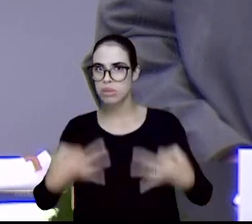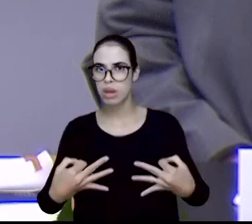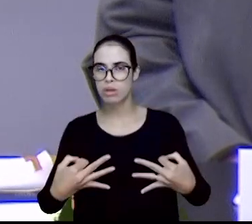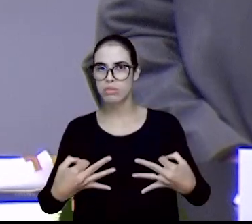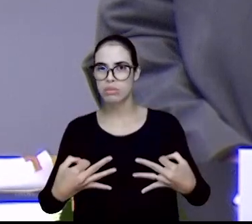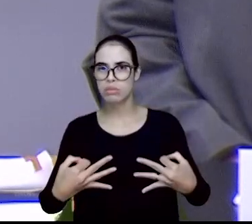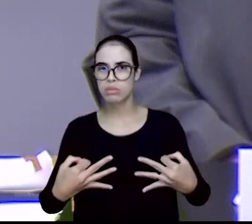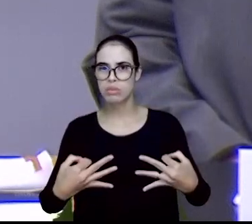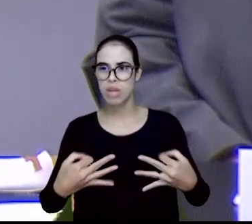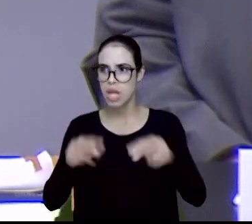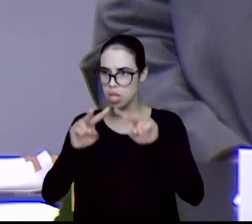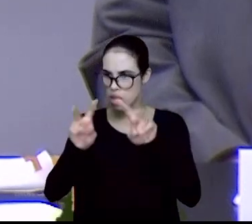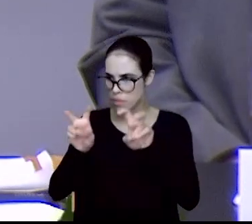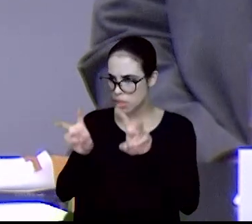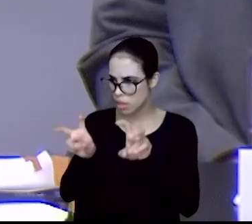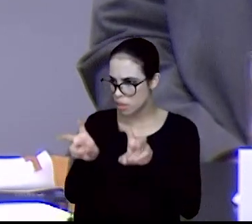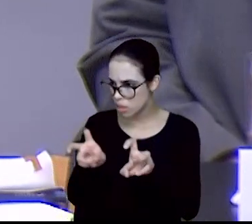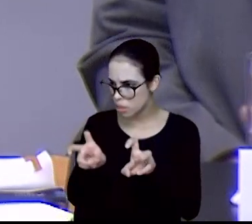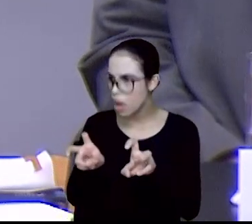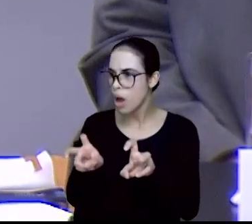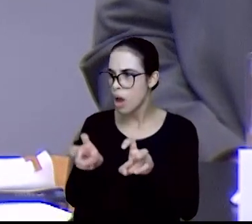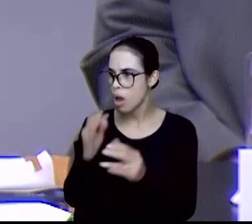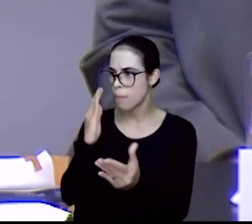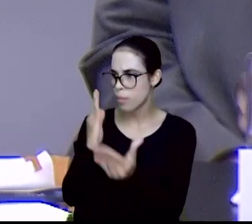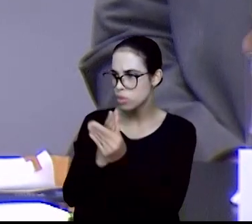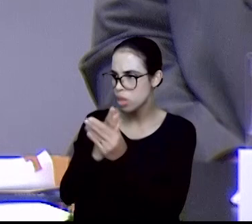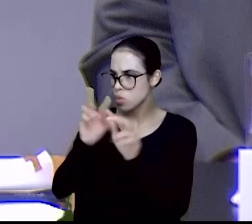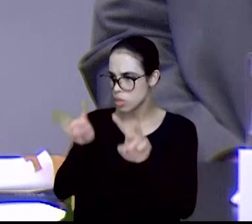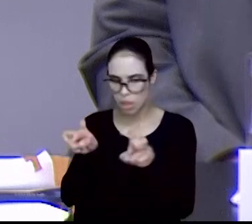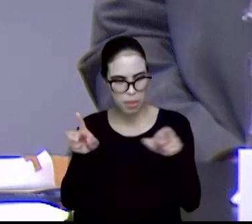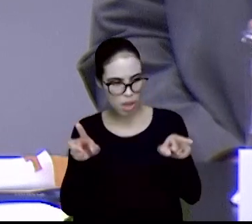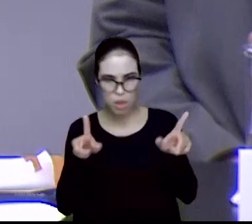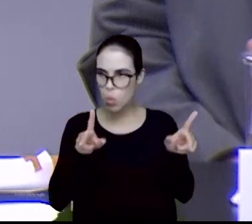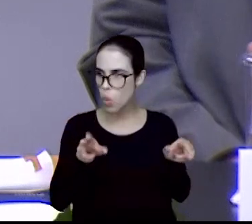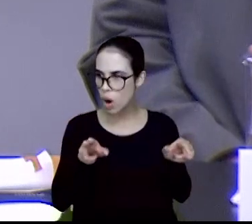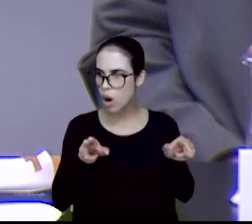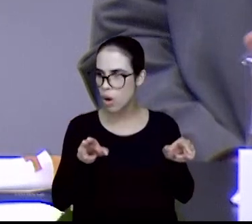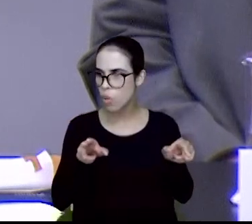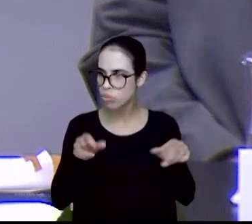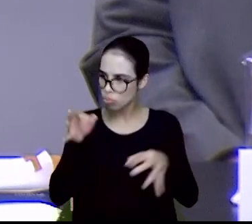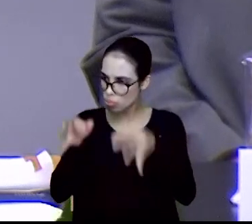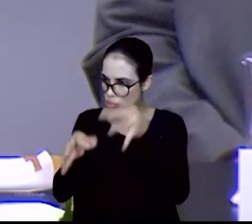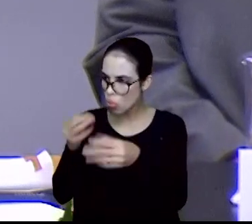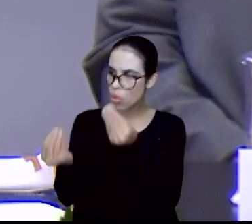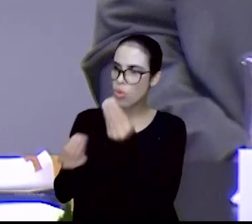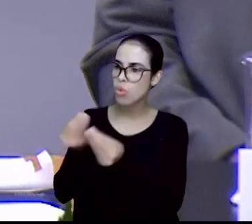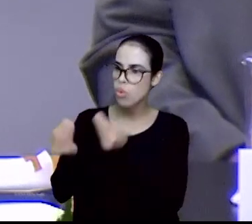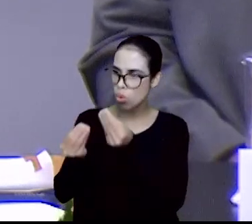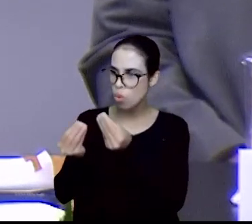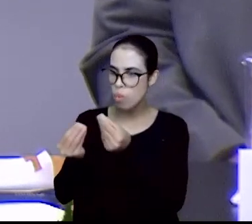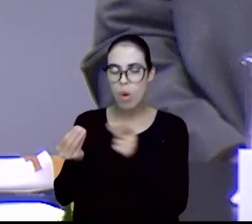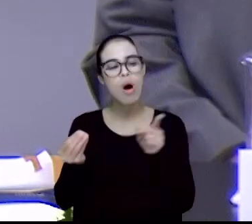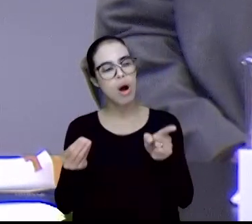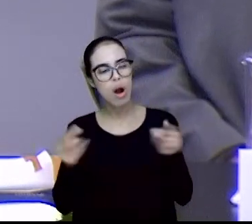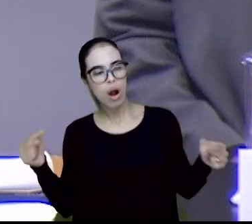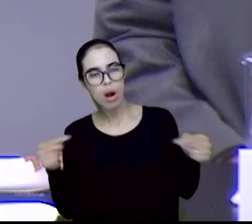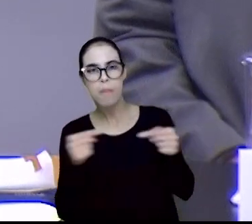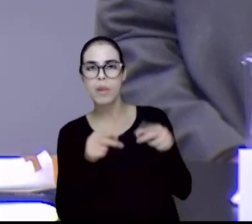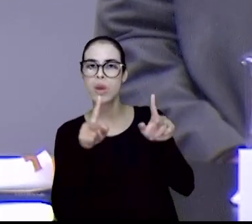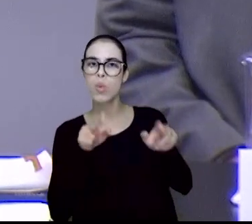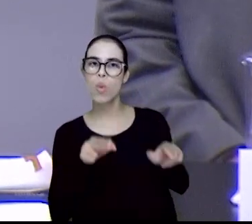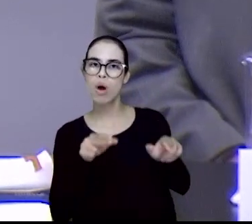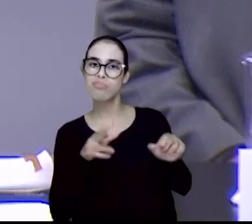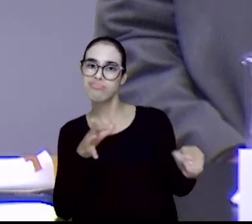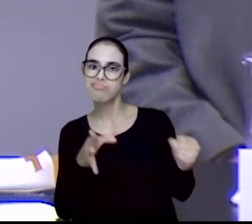mais segurança jurídica. A segurança jurídica, basicamente, ela significa previsibilidade